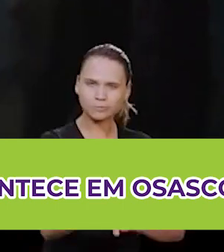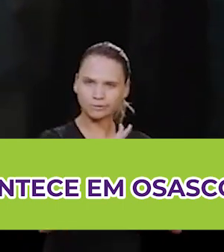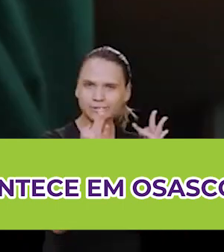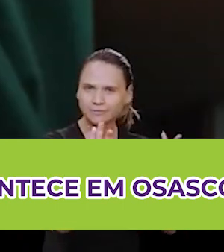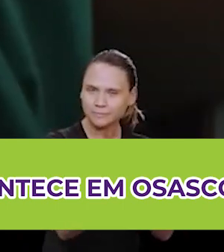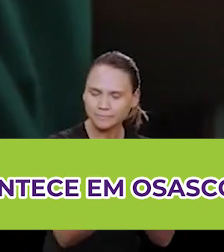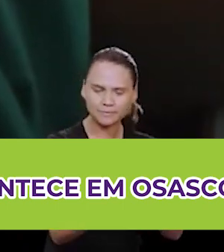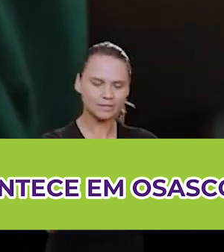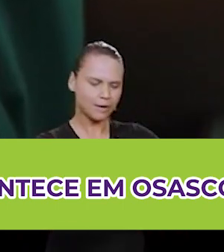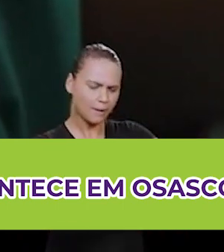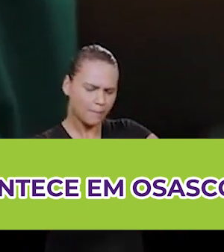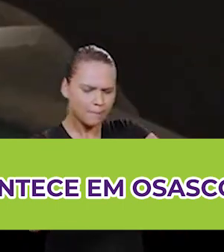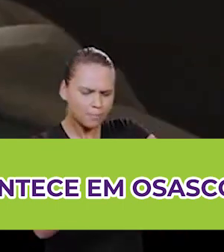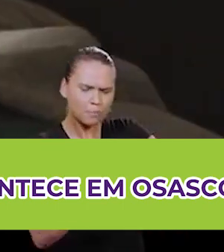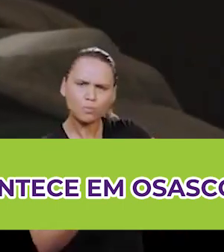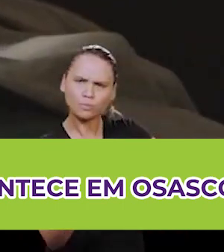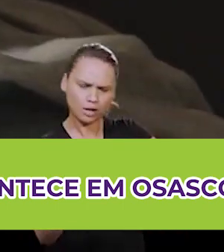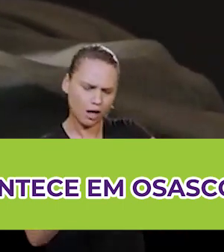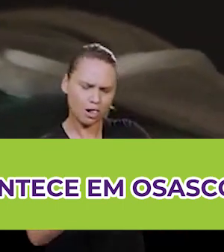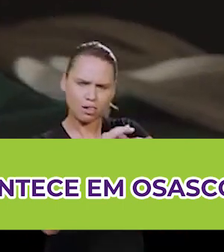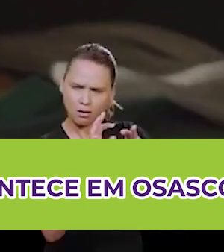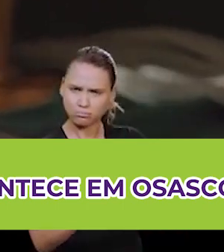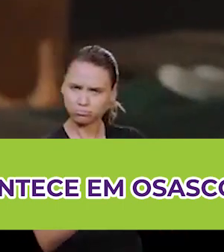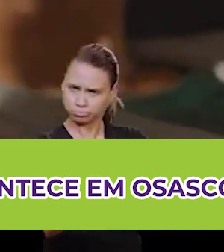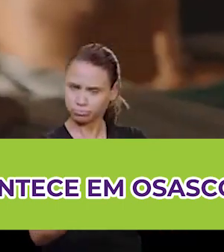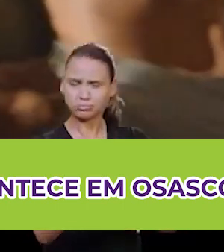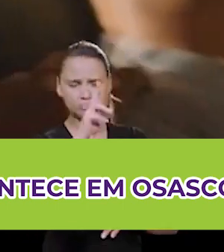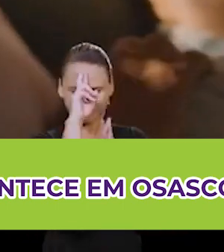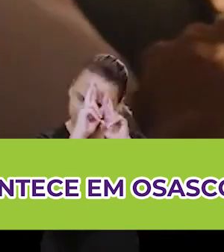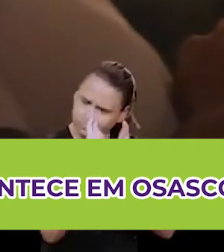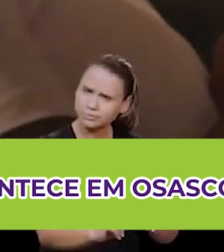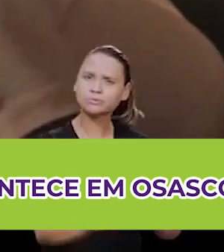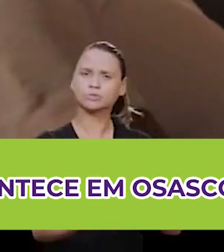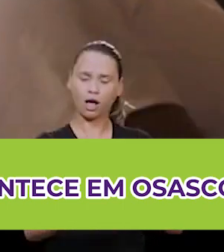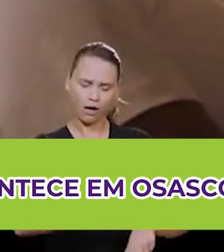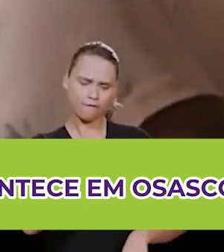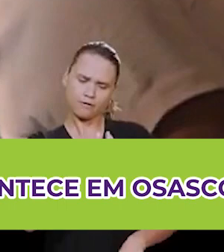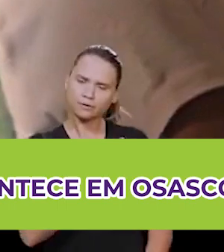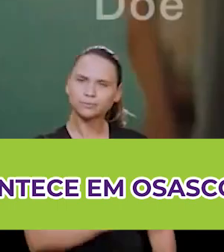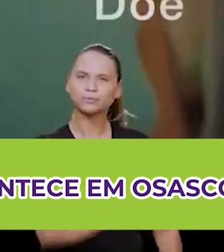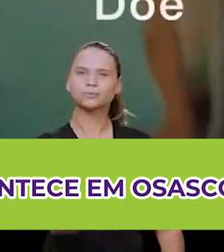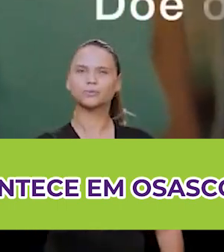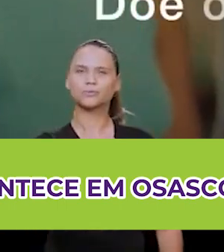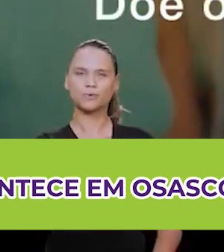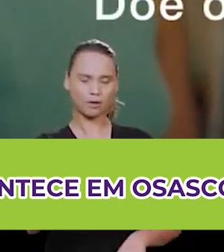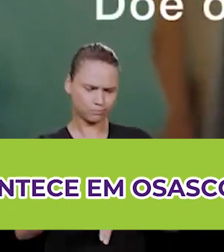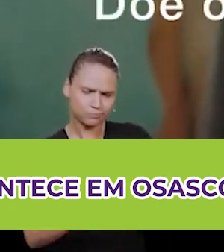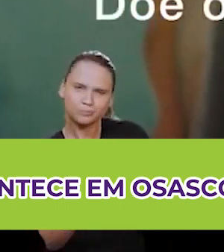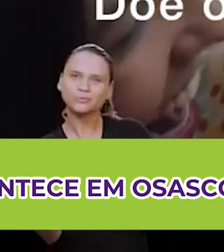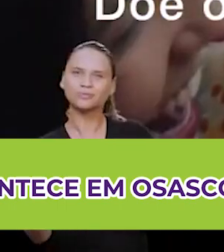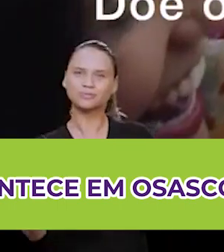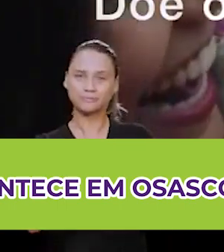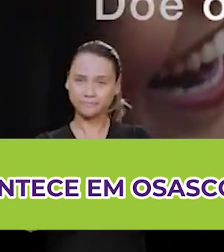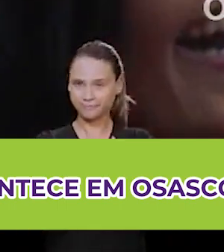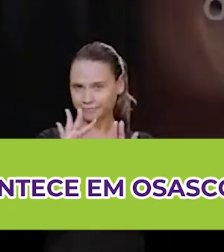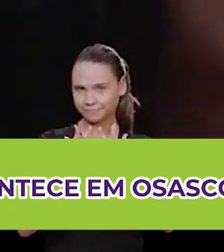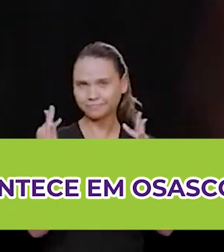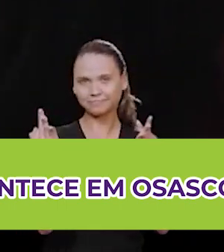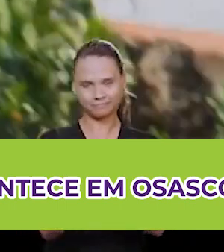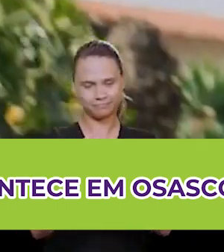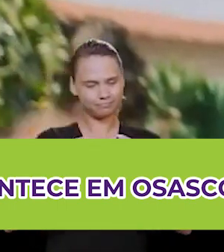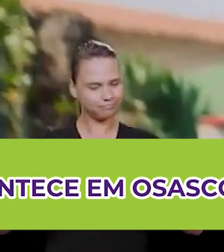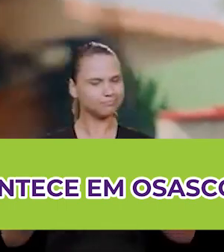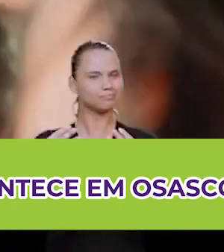Recomeçar quando você autoriza a doação de órgãos e tecidos respeitando a decisão de um ente querido faz com que a vida continue do